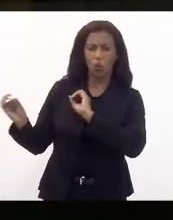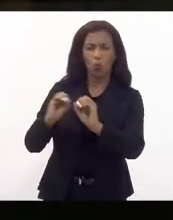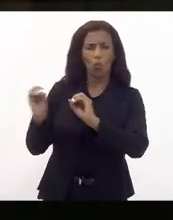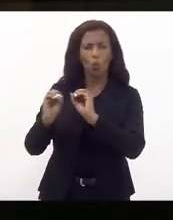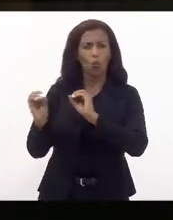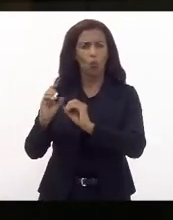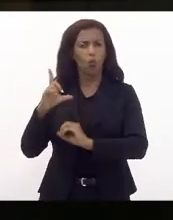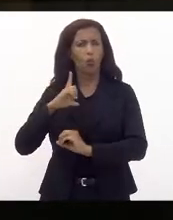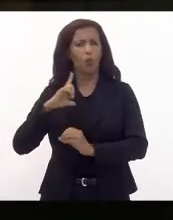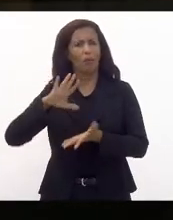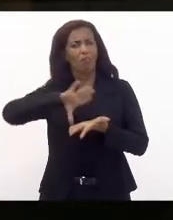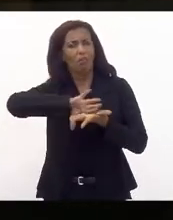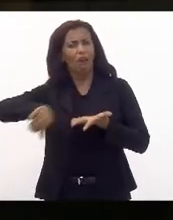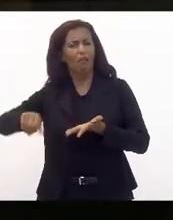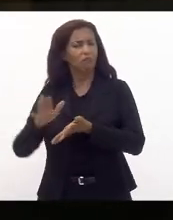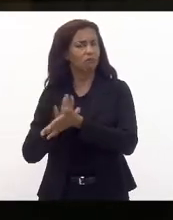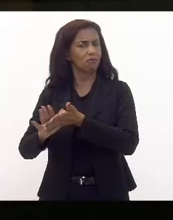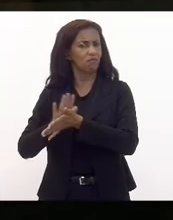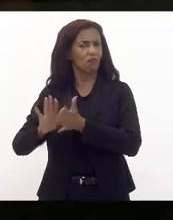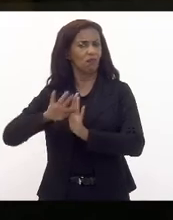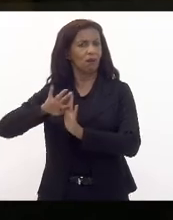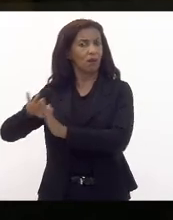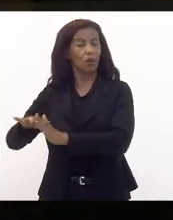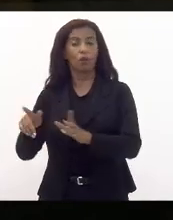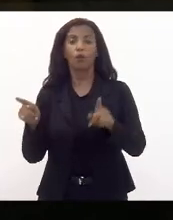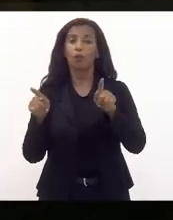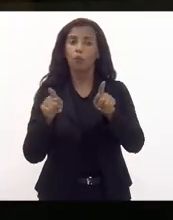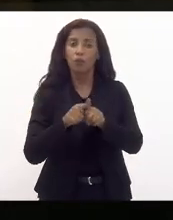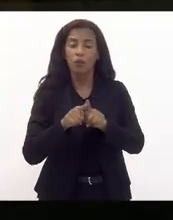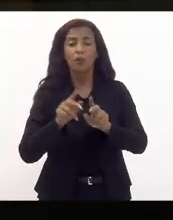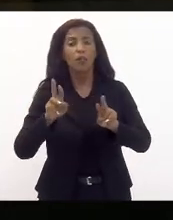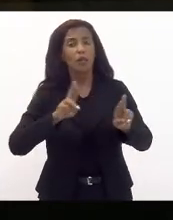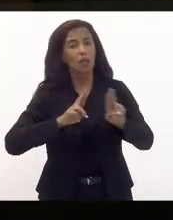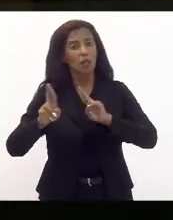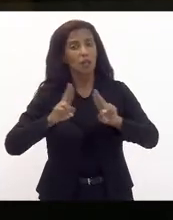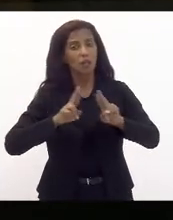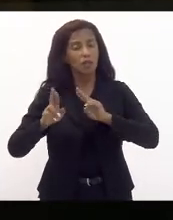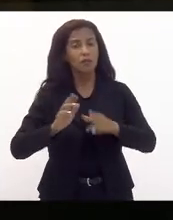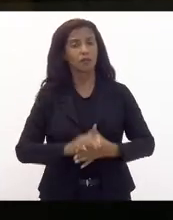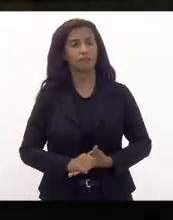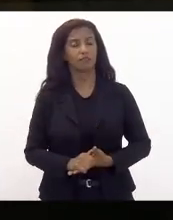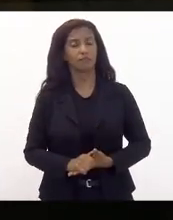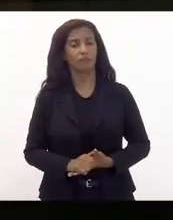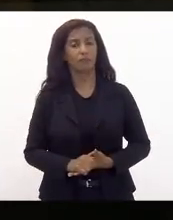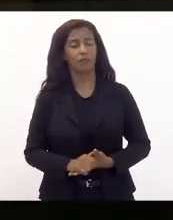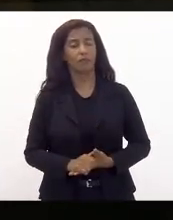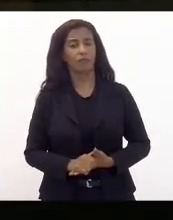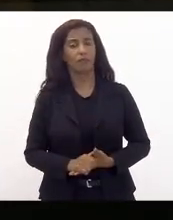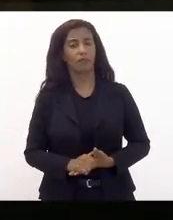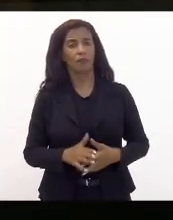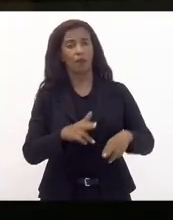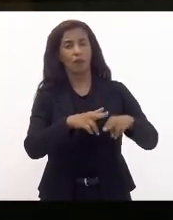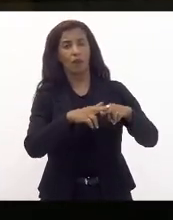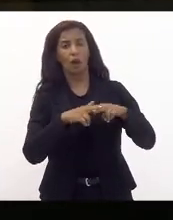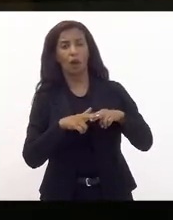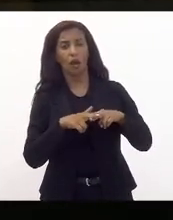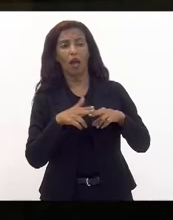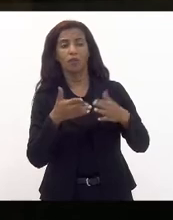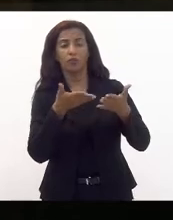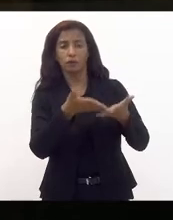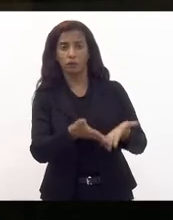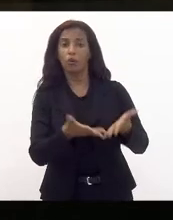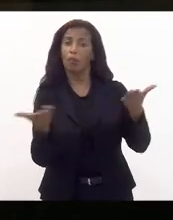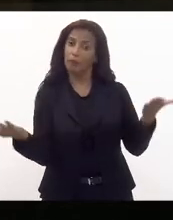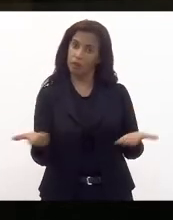que haja extensão delas como também relação ao caso não só